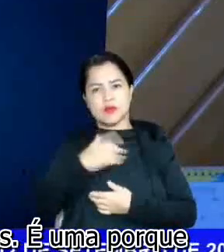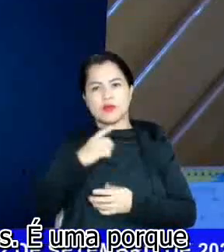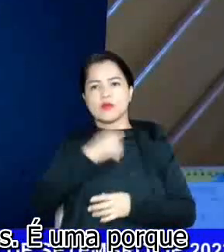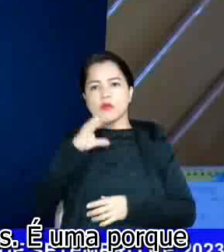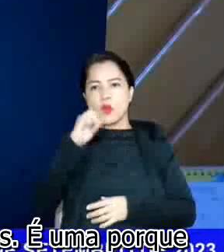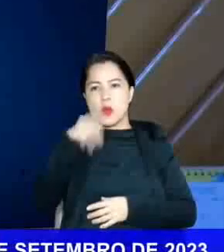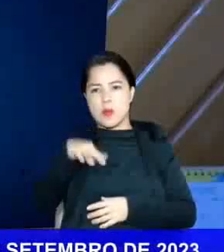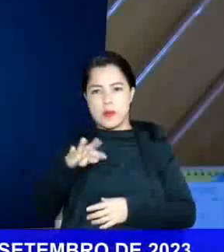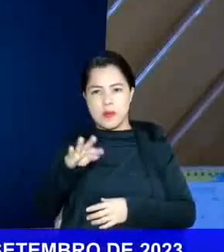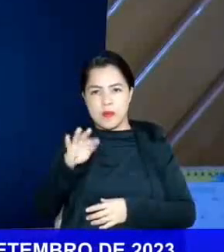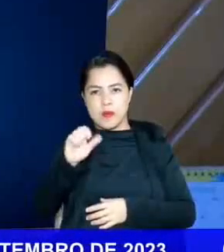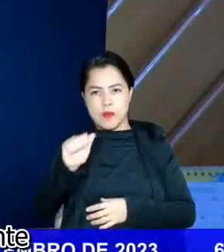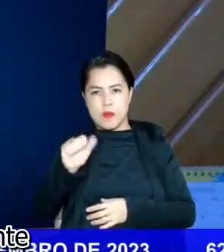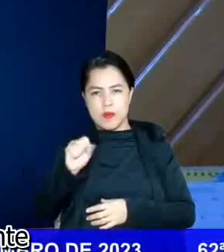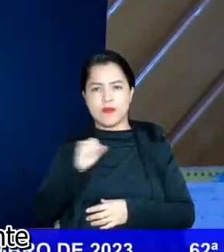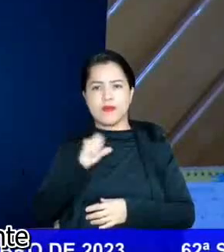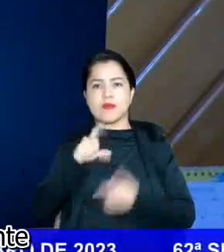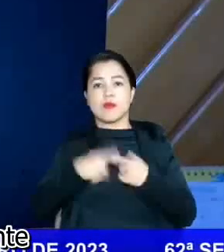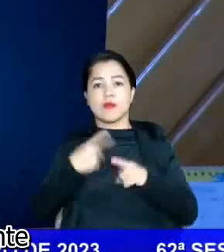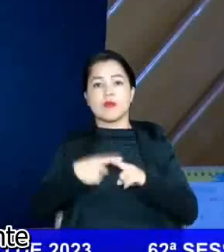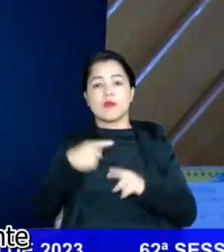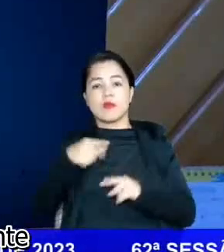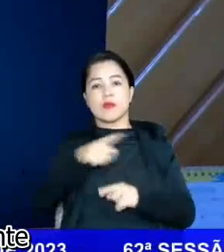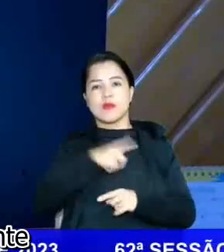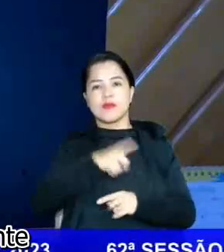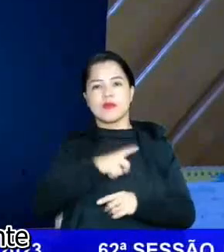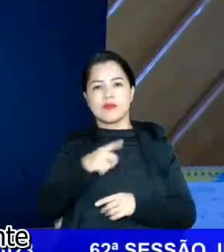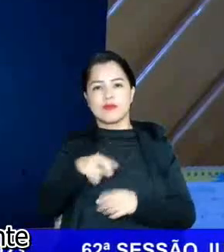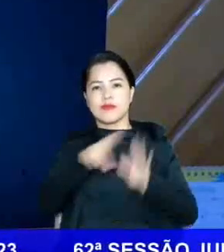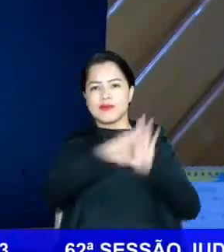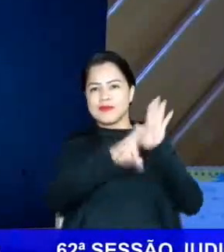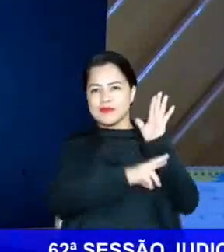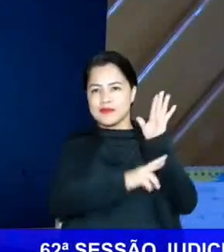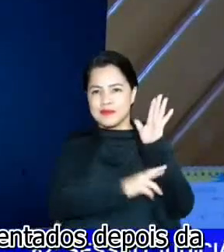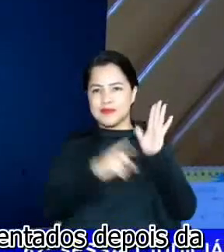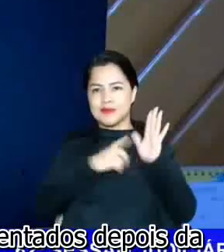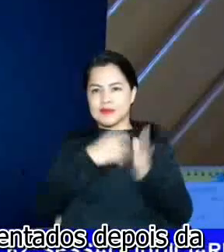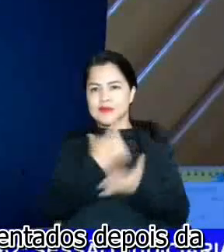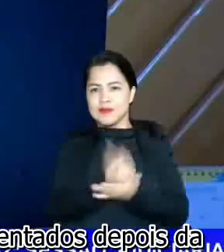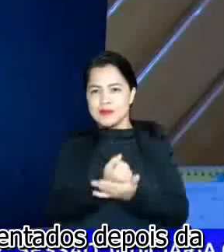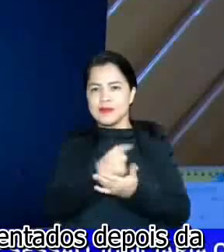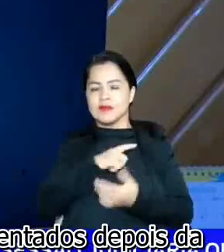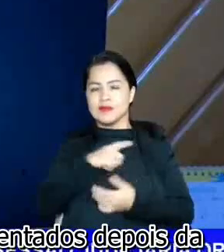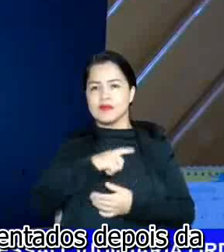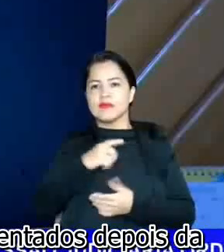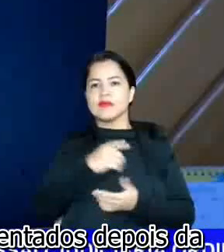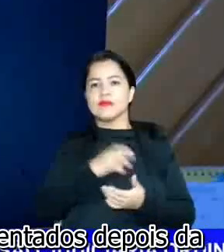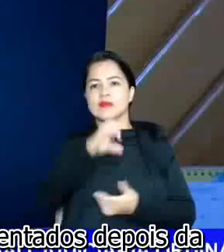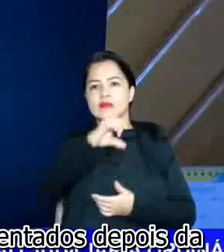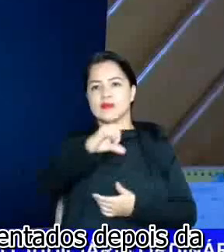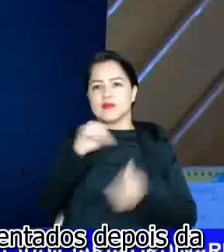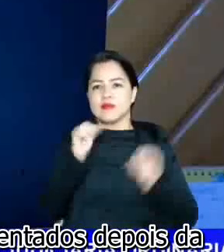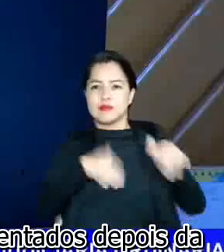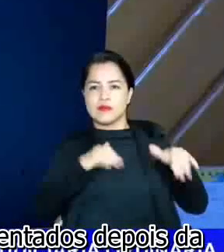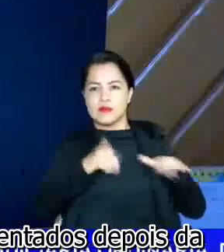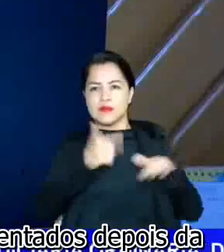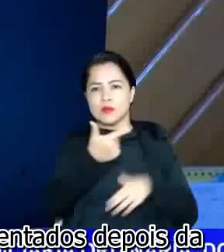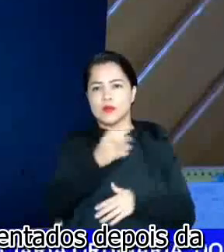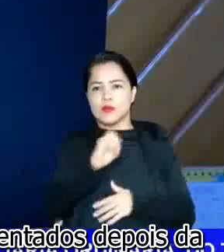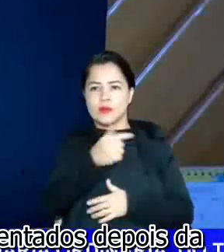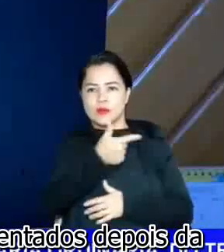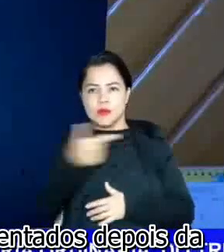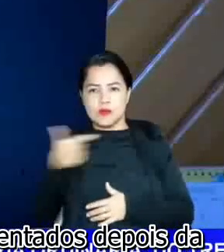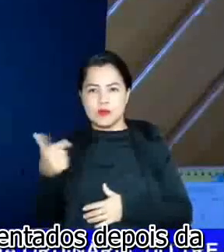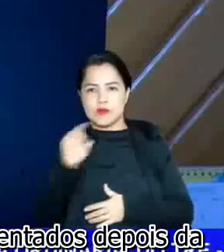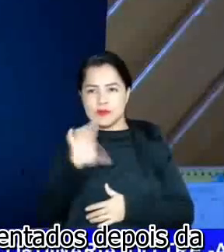porque esses termos estariam de posse da requerente desde dia 9 de setembro de 2022, mas só